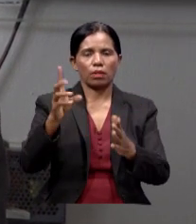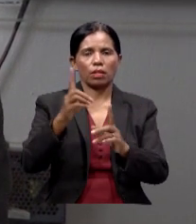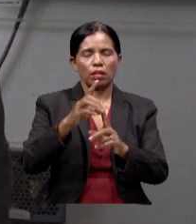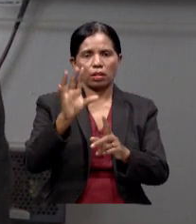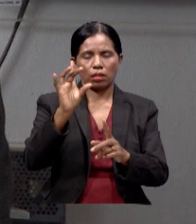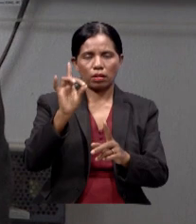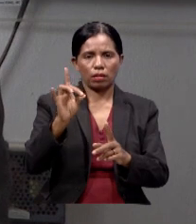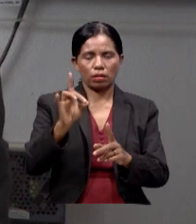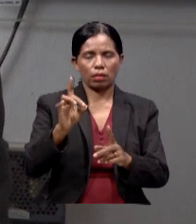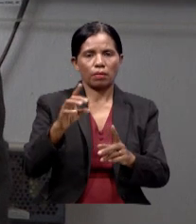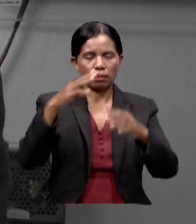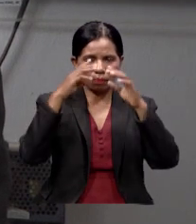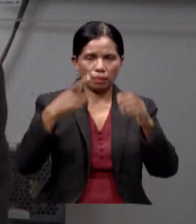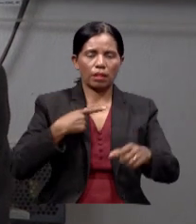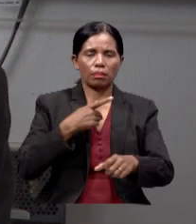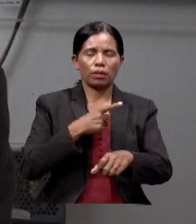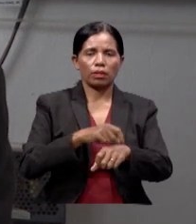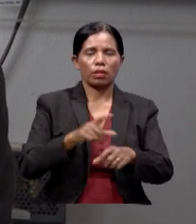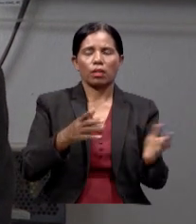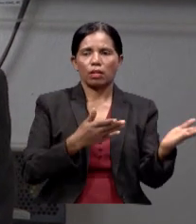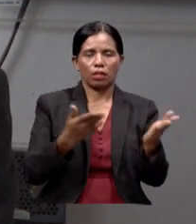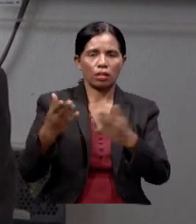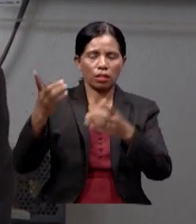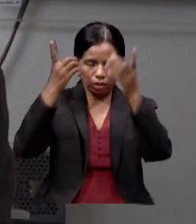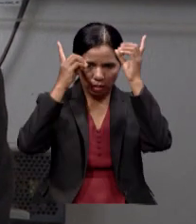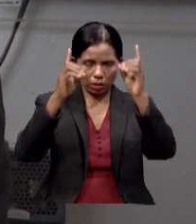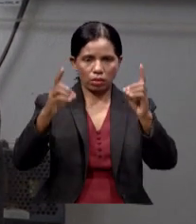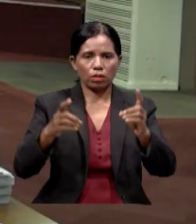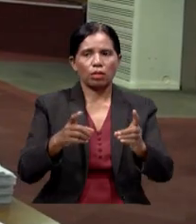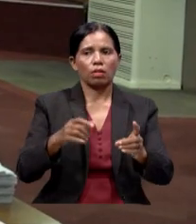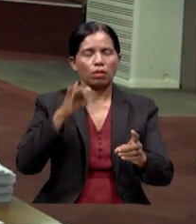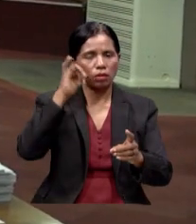nilaran quando o parlamento arrucava. Nedune, decisão horsegne, válido.